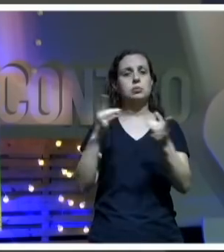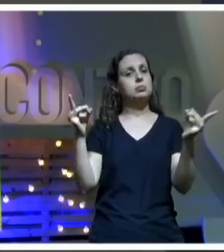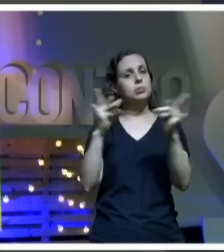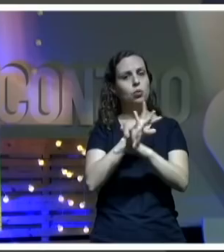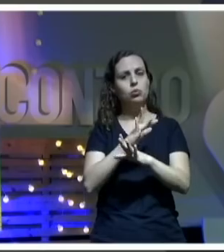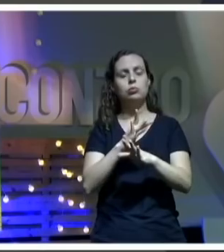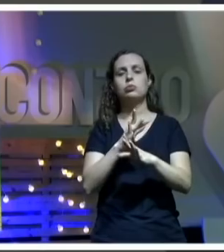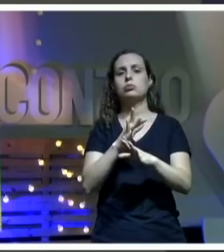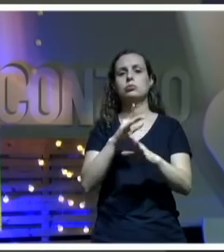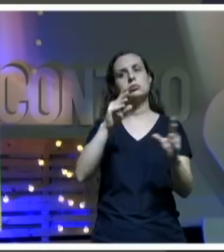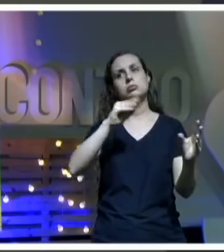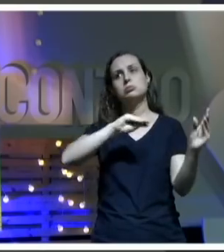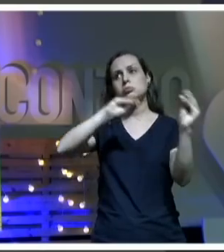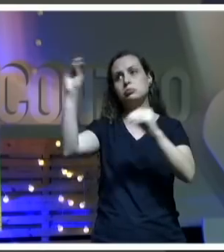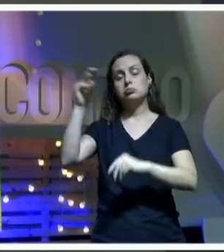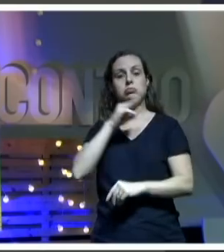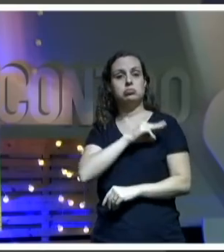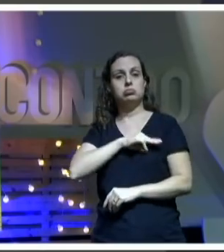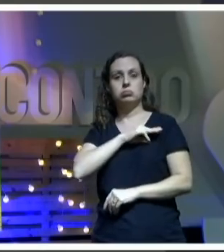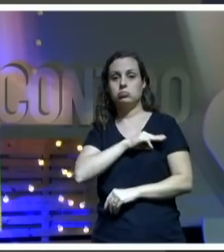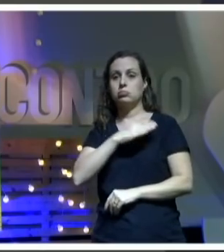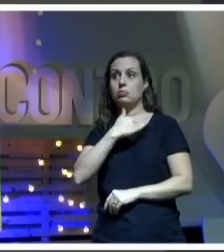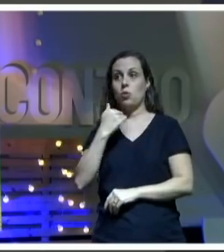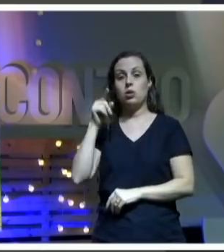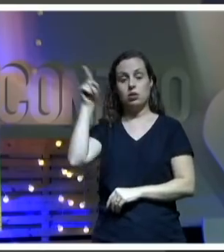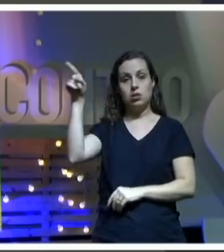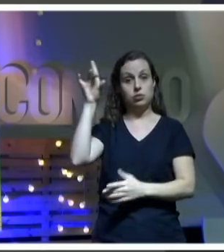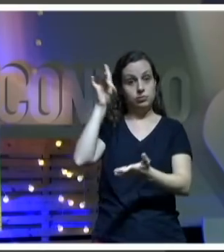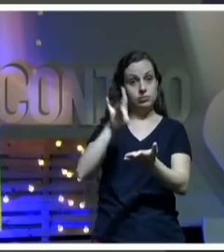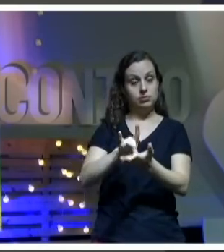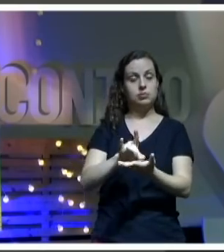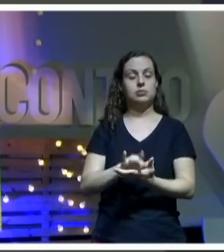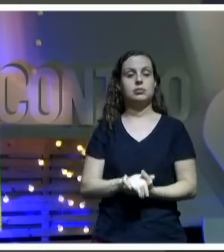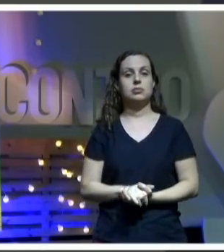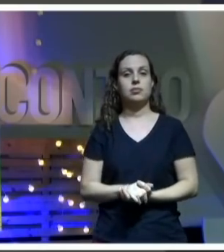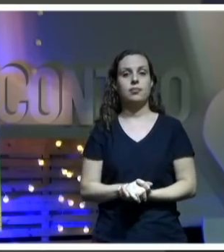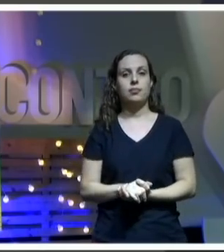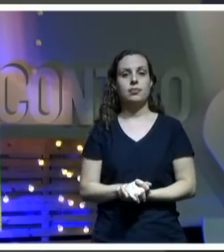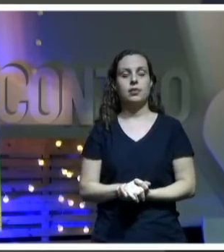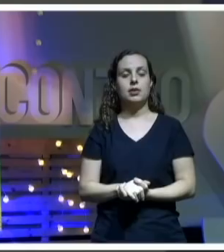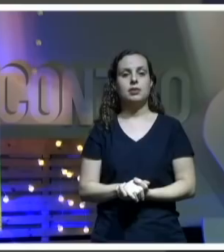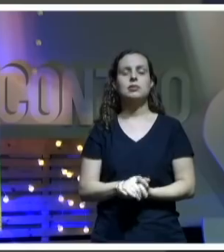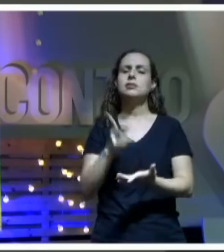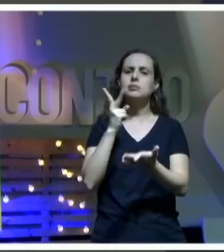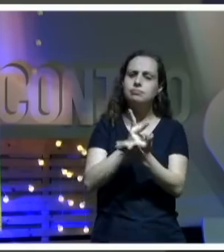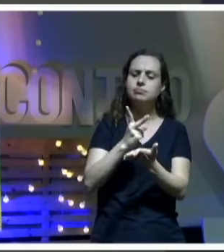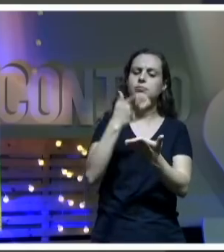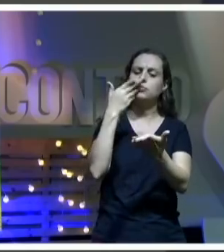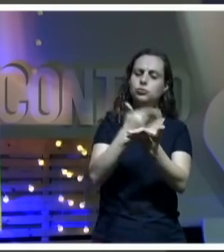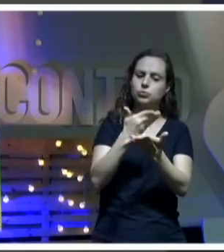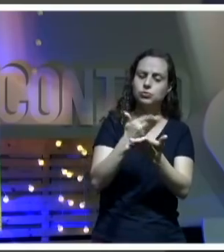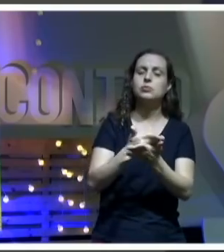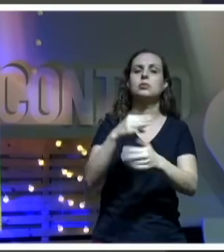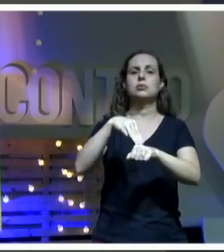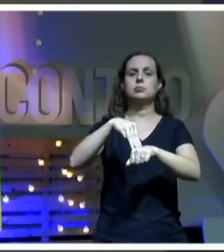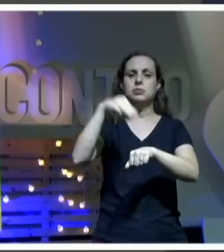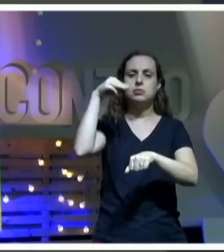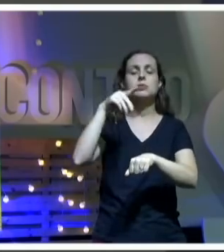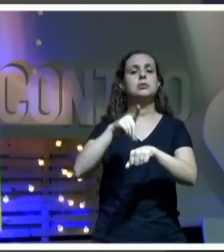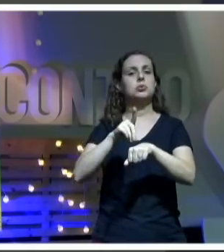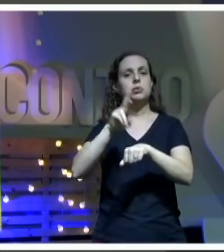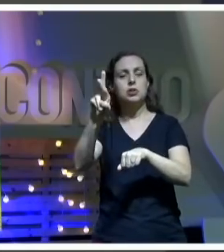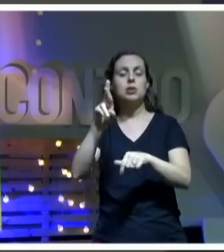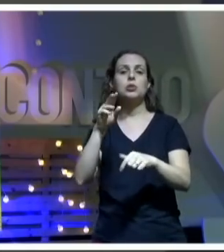na literalmente agora ele tinha que continuar a fazer mestrado doutorado curso de aperfeiçoamento curso online